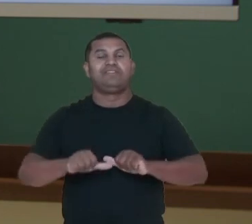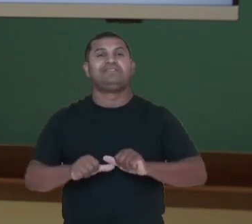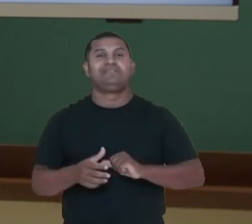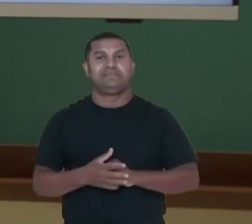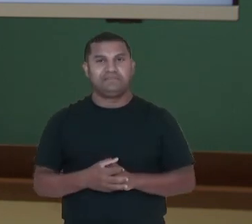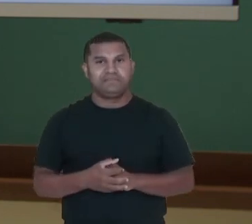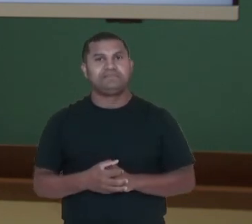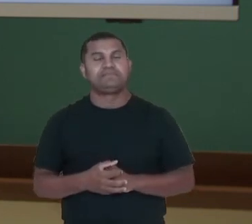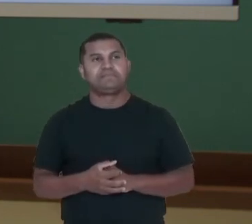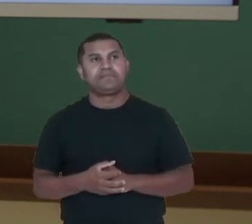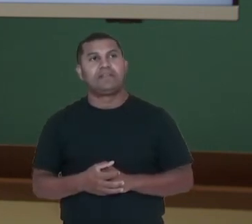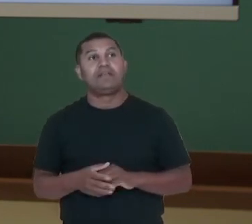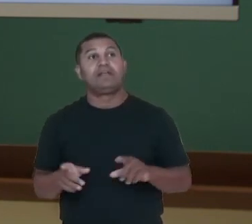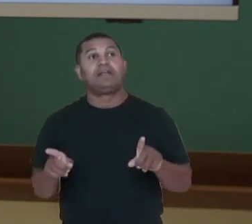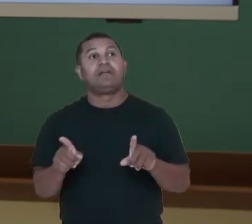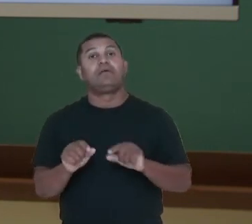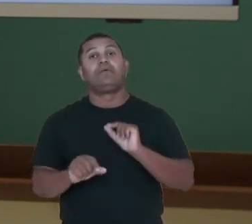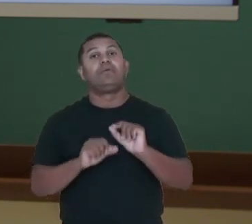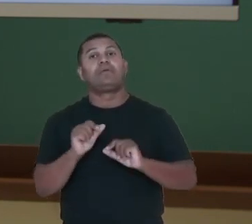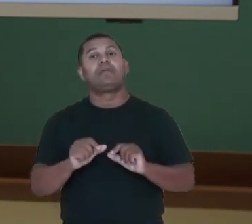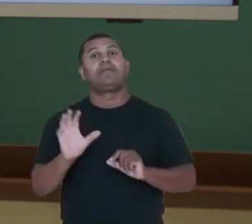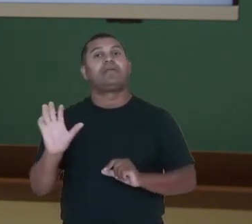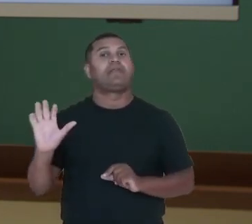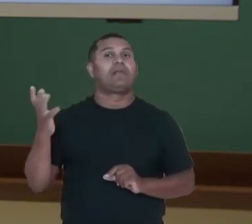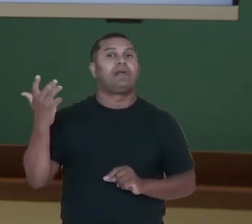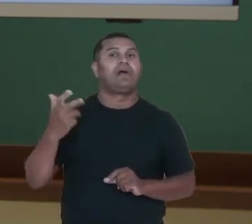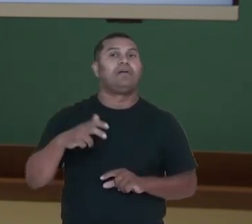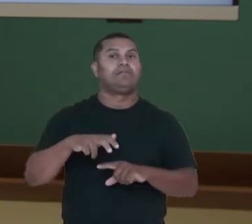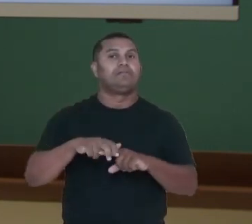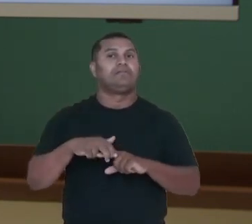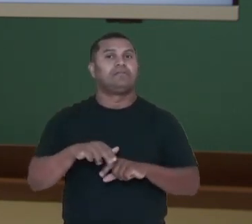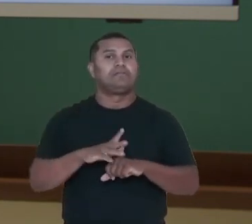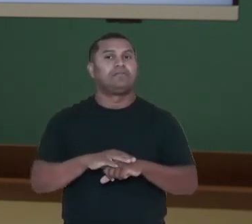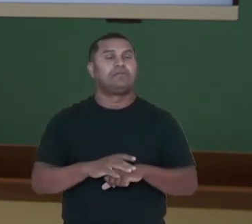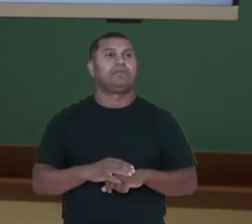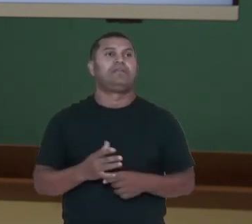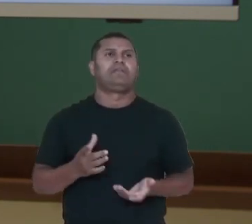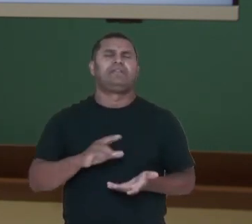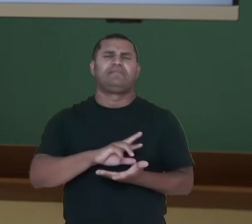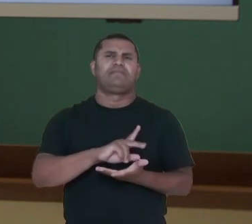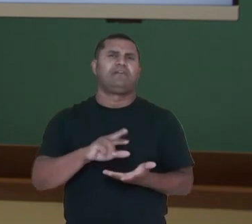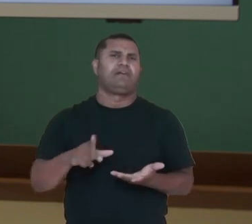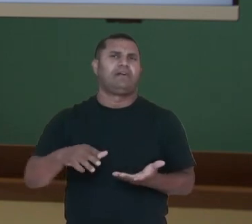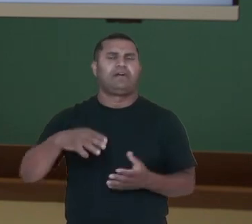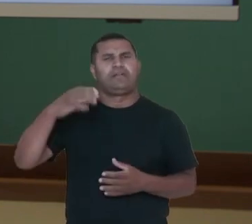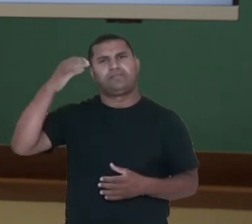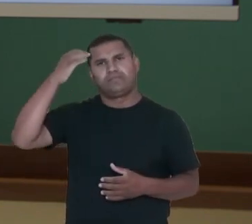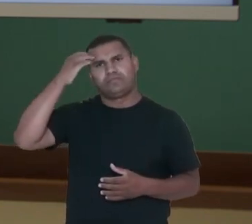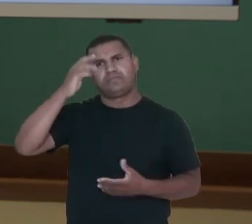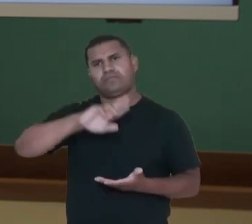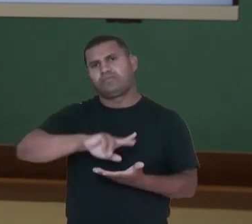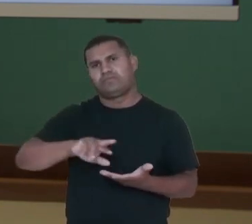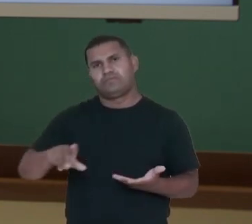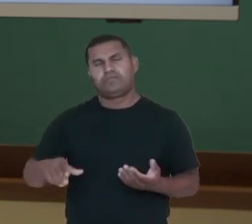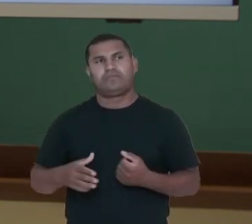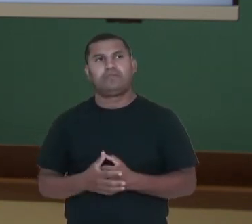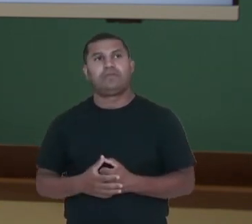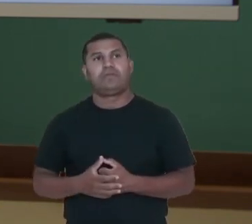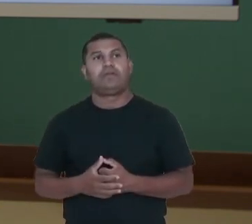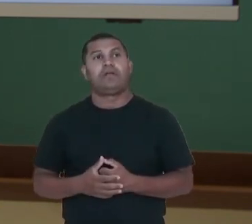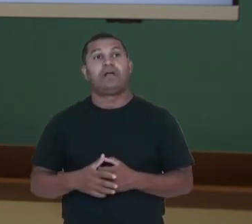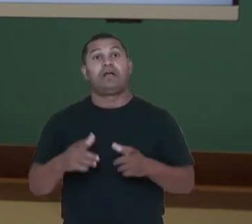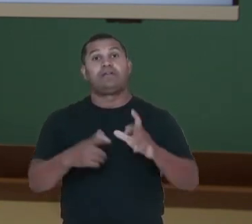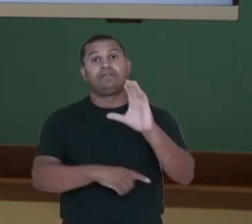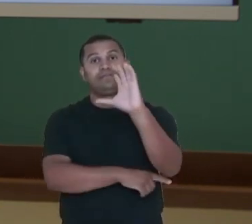elas vieram. O que causa essas doenças emergentes? Desmatamento, a demografia do local. E